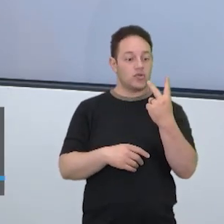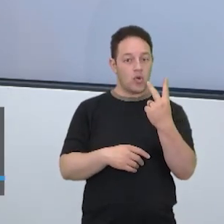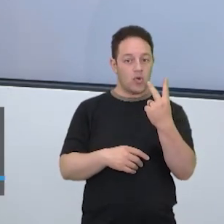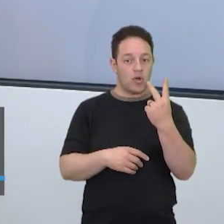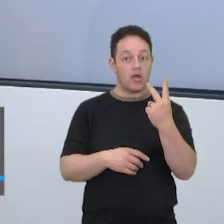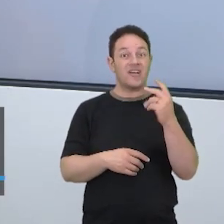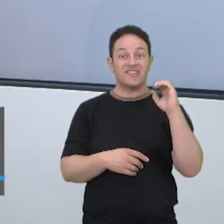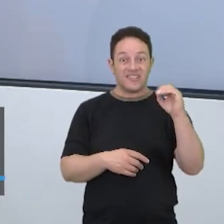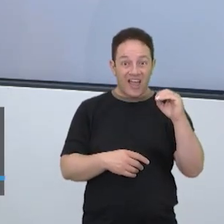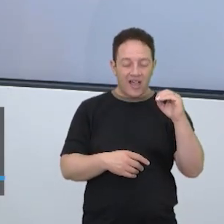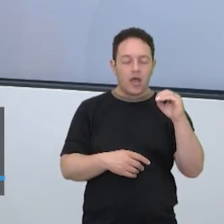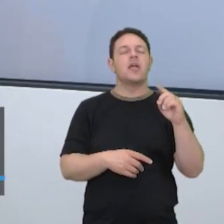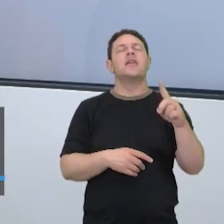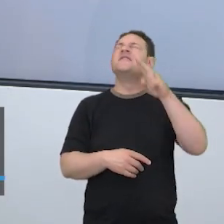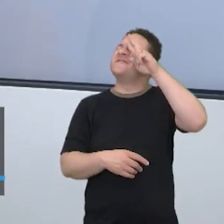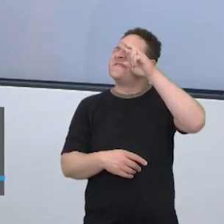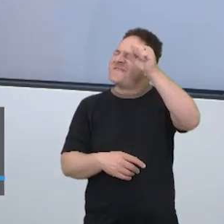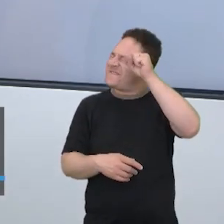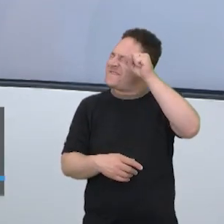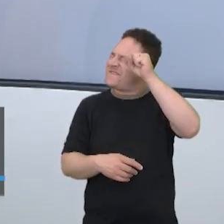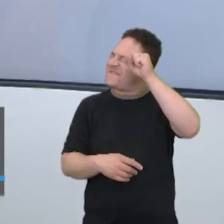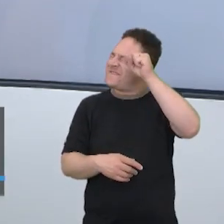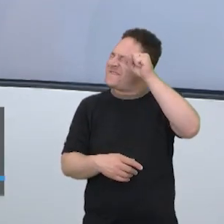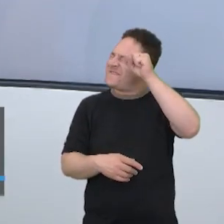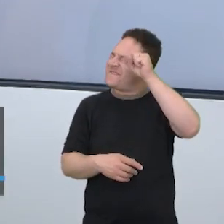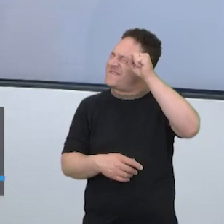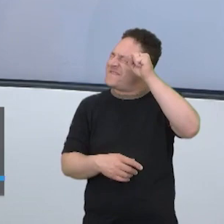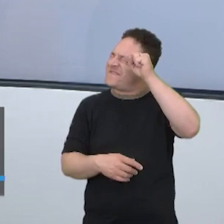são ácidos extremamente fortes. Mas da mesma